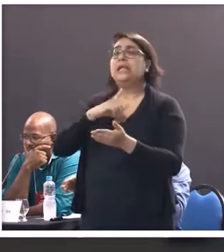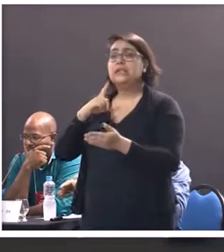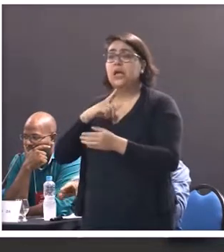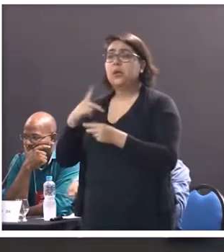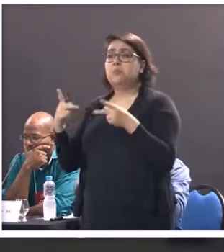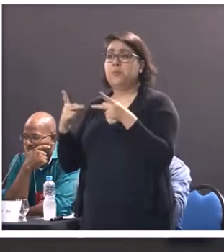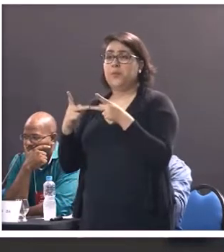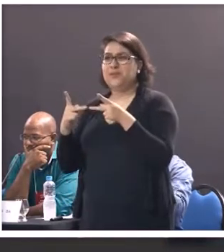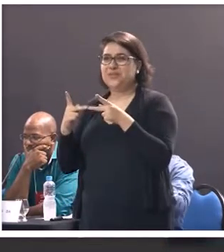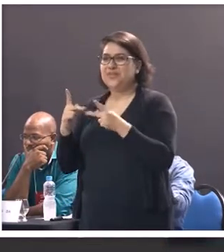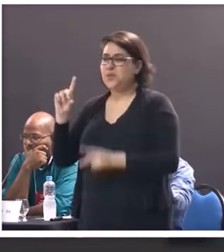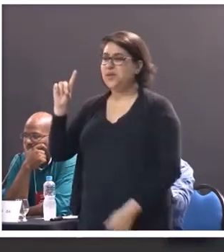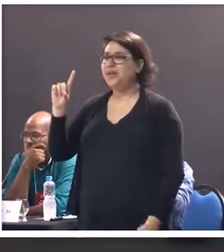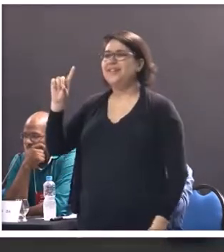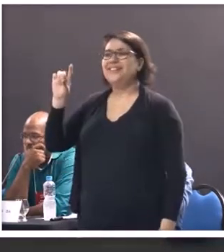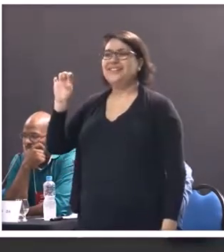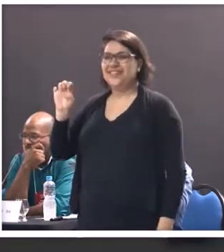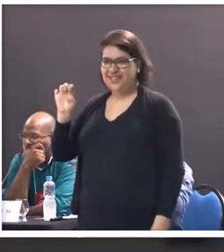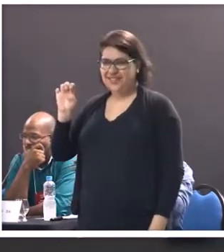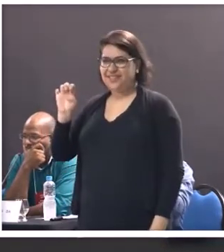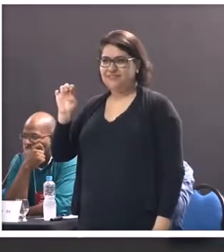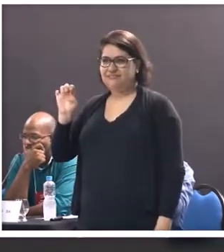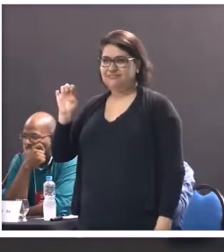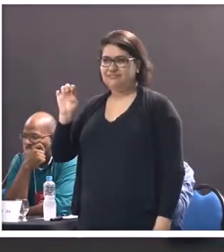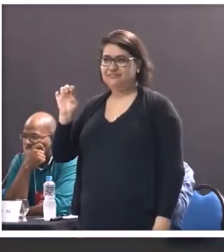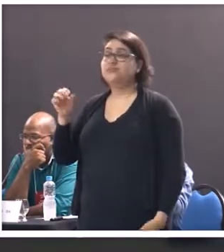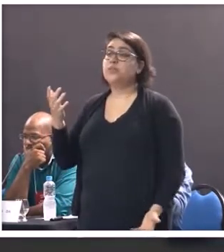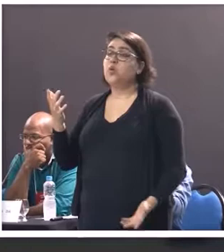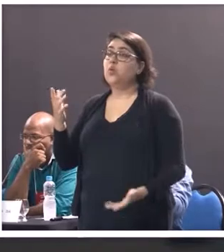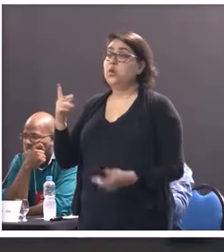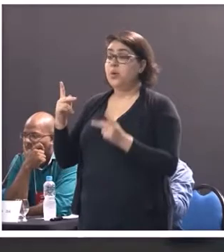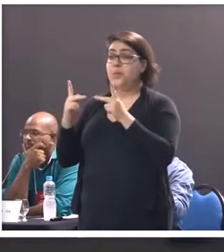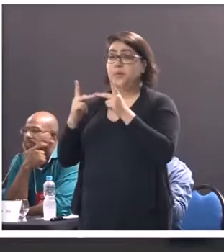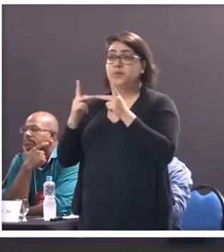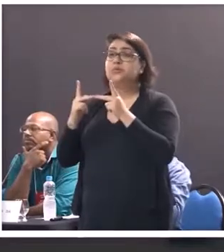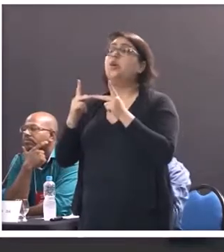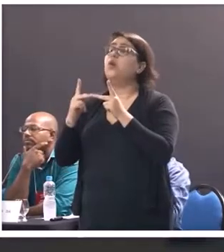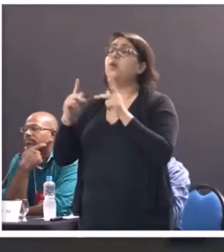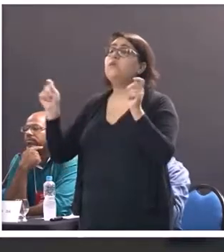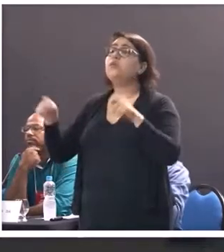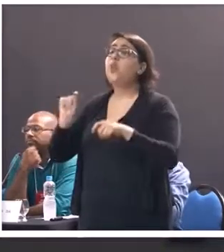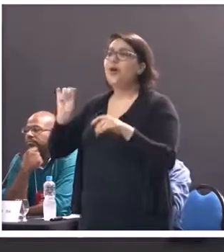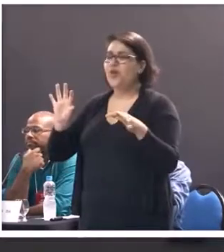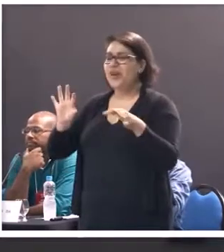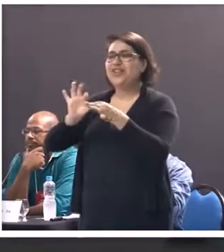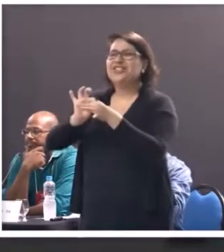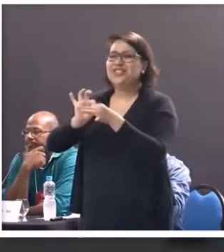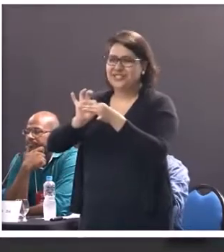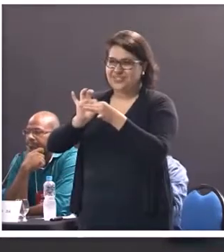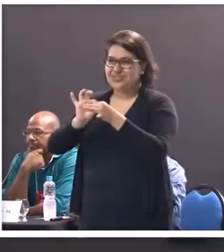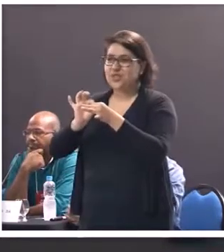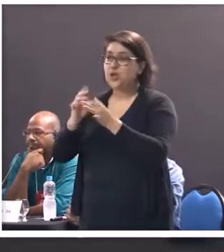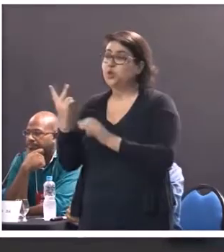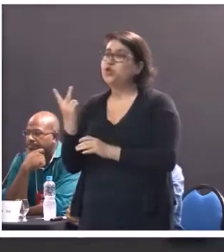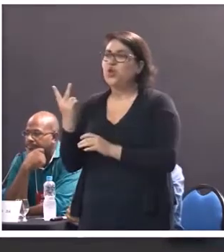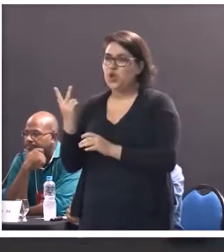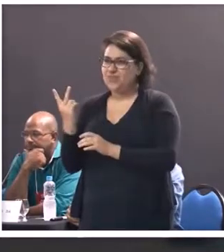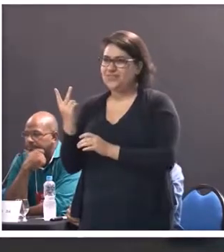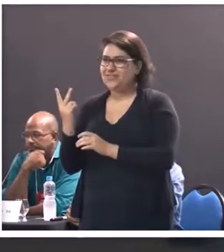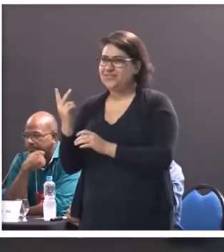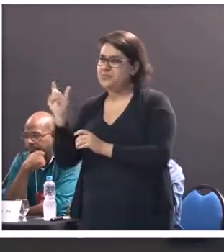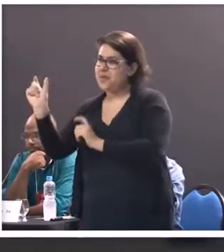preposição de, dizendo que a preposição ela funciona como um conectivo, ligando esses dois